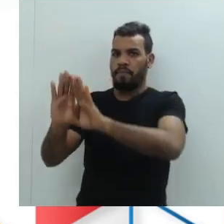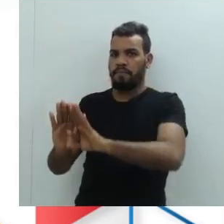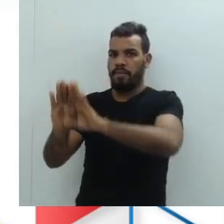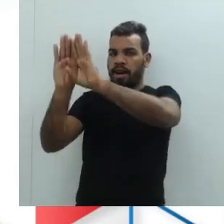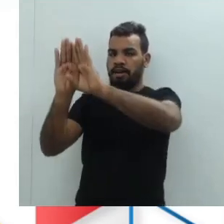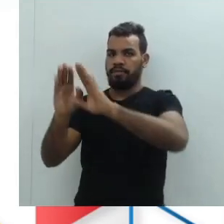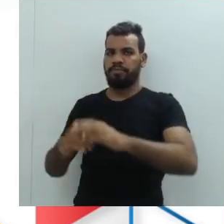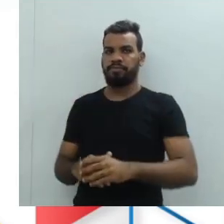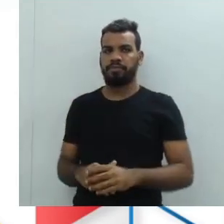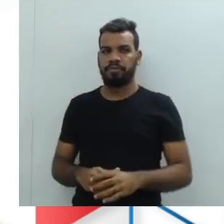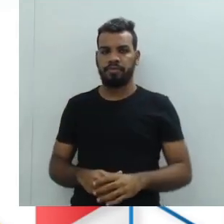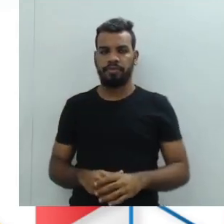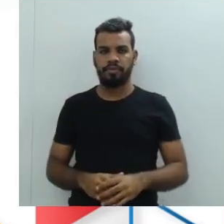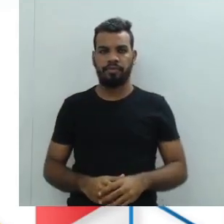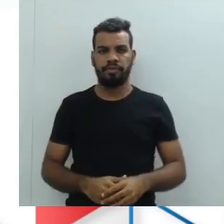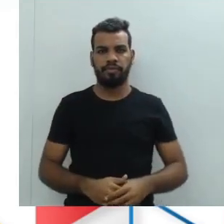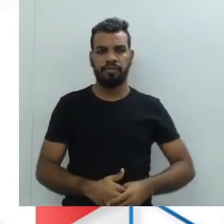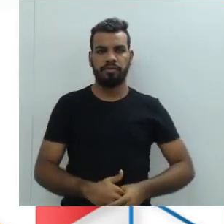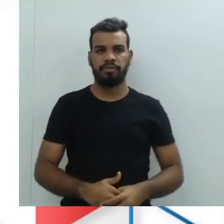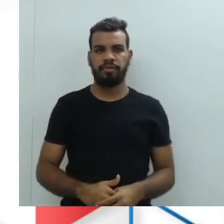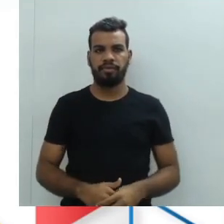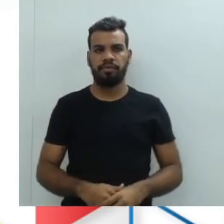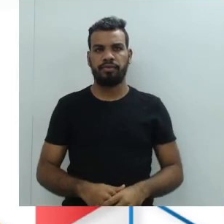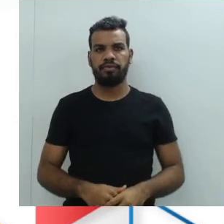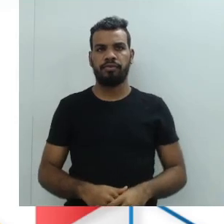formato um pouco, ou seja, a coluna um pouco maior.